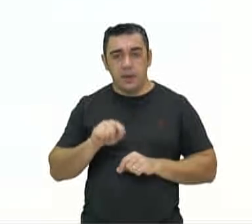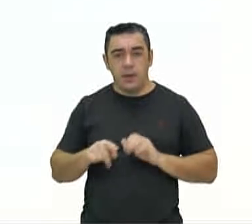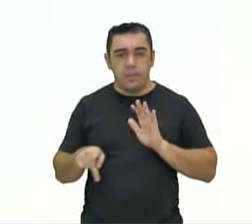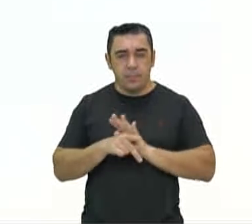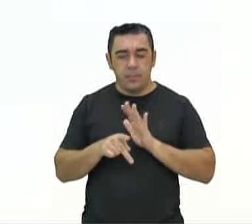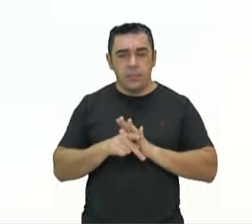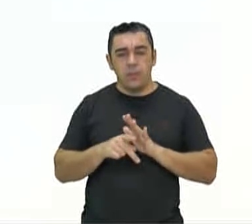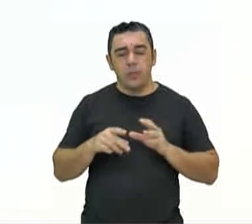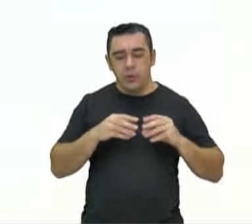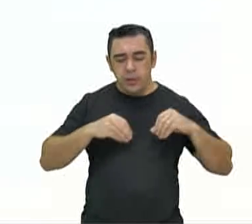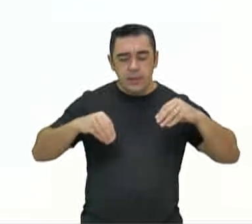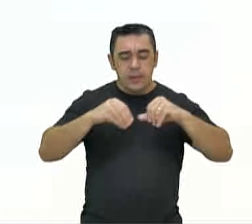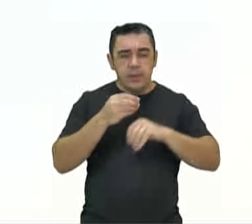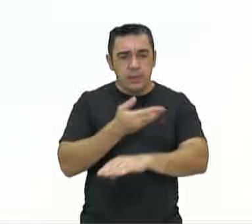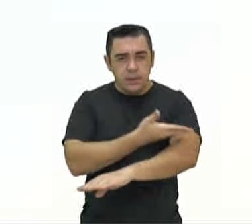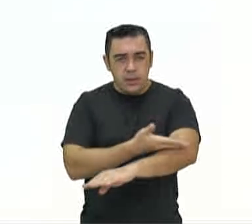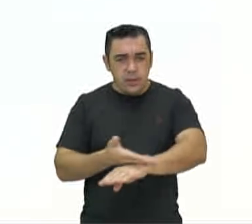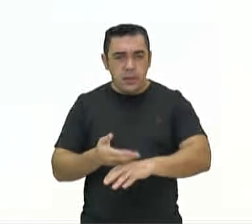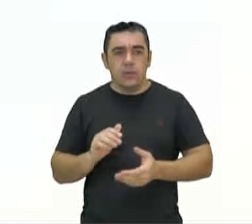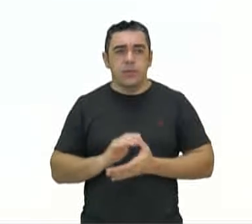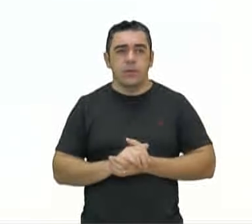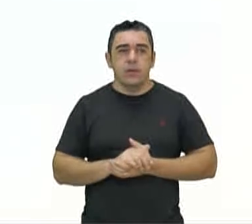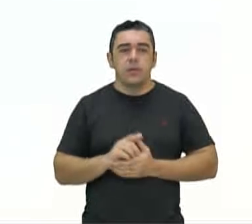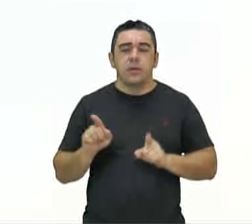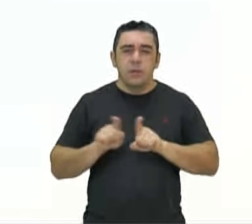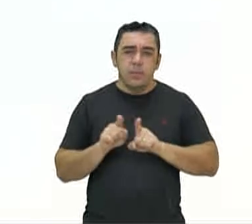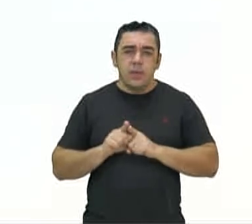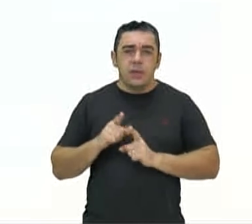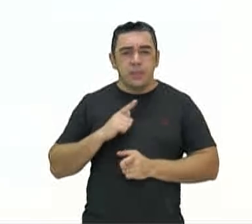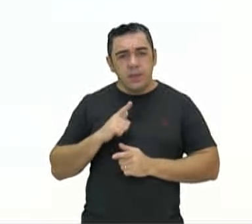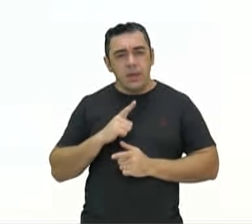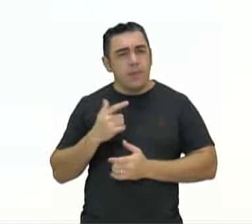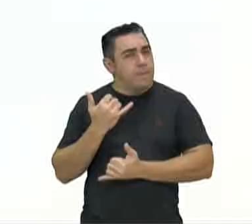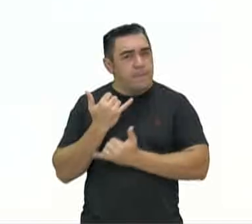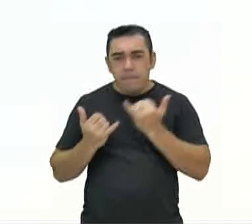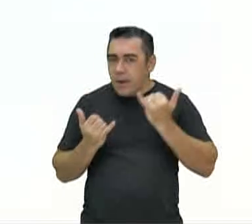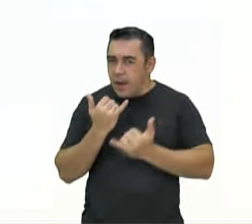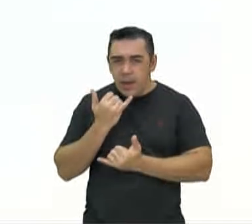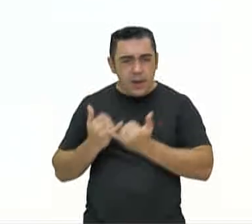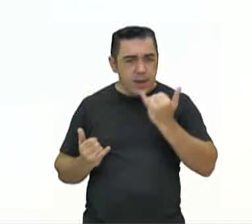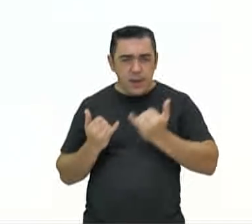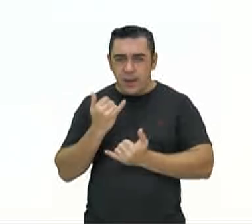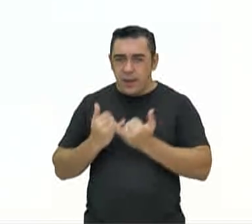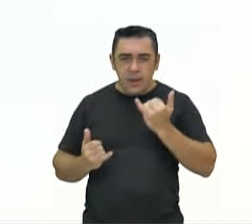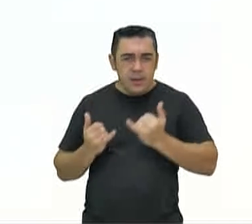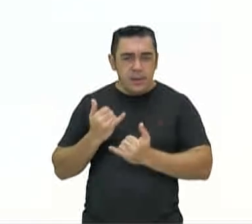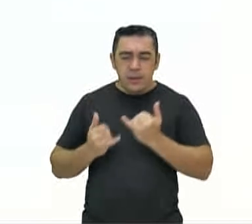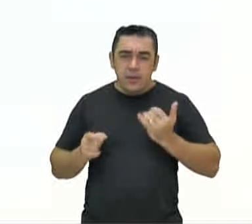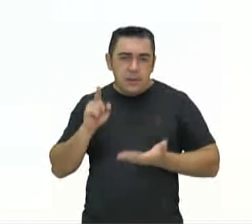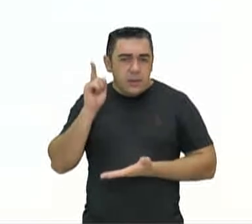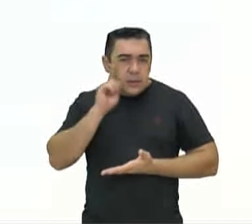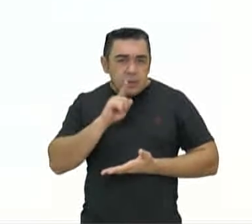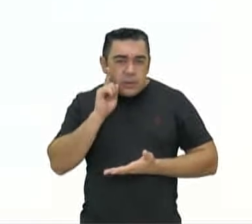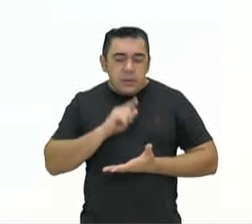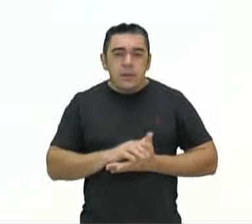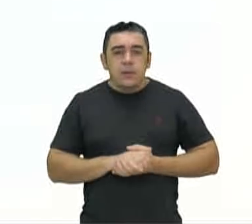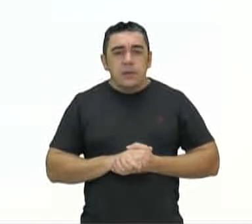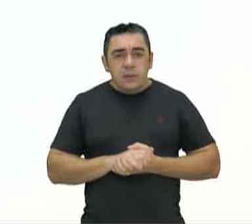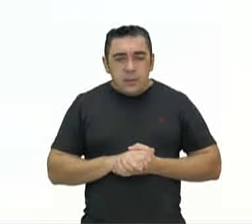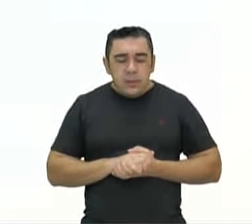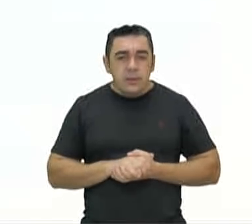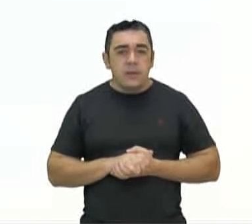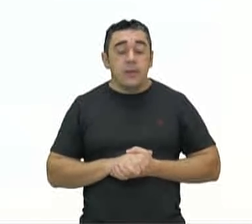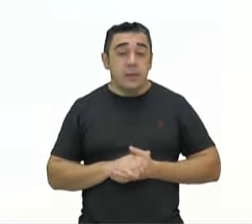trigo, que eu falei anteriormente, policultura do leite. Está vendo como parece uma extensão, está espelhado? Nos Estados Unidos é